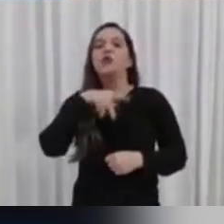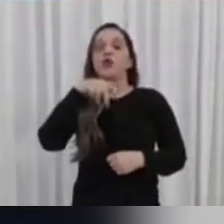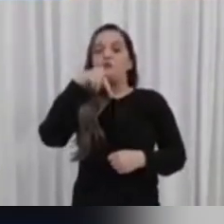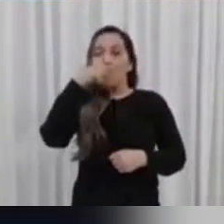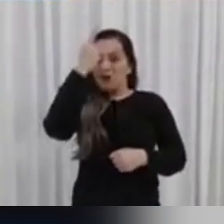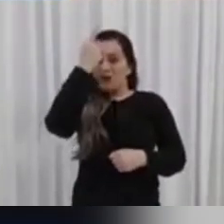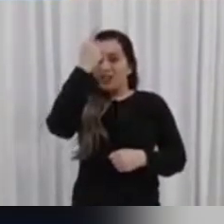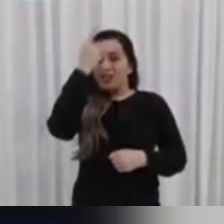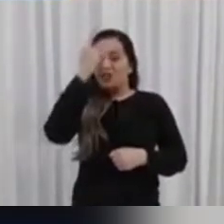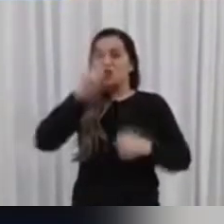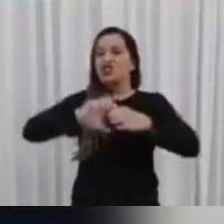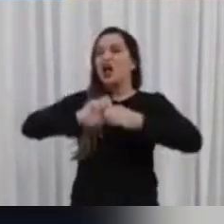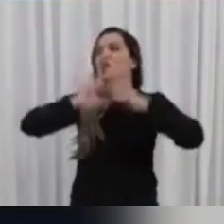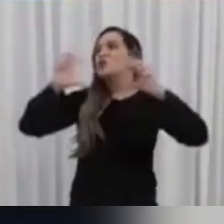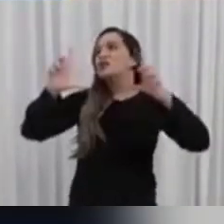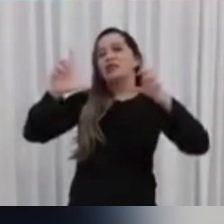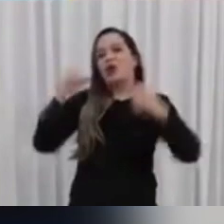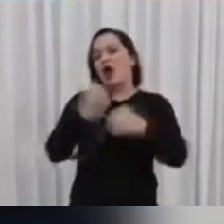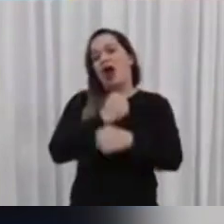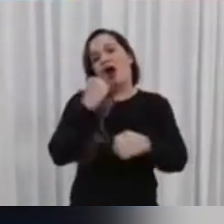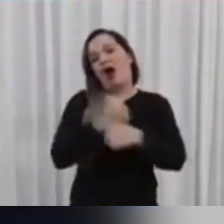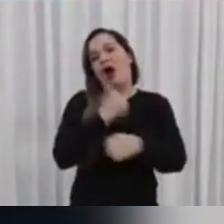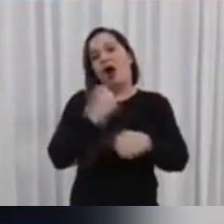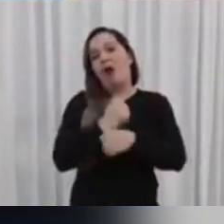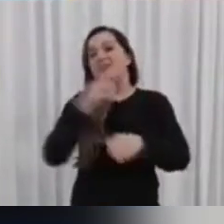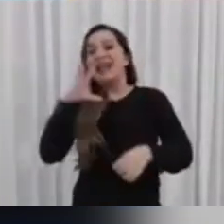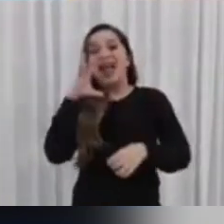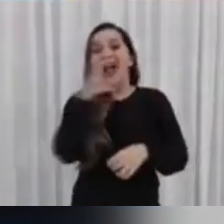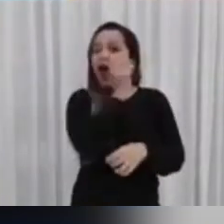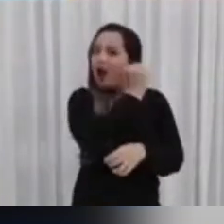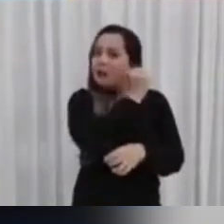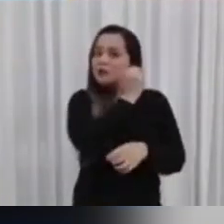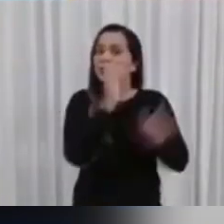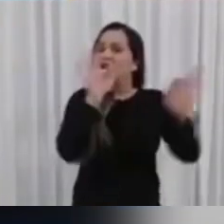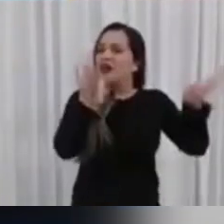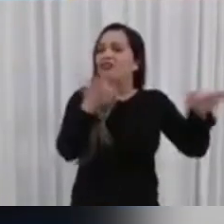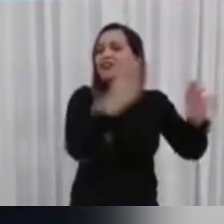Deus, seja dado celeridade para finalizar.